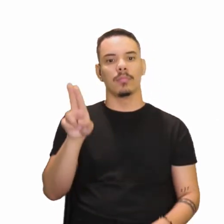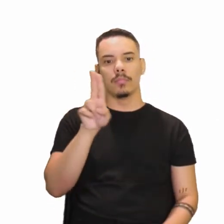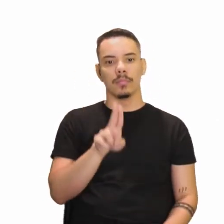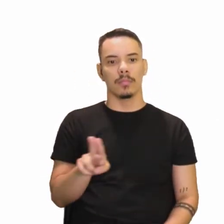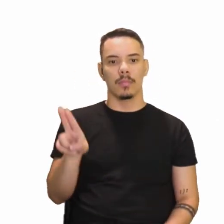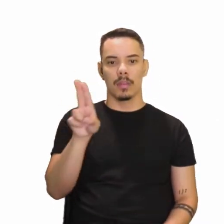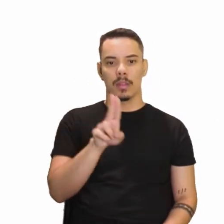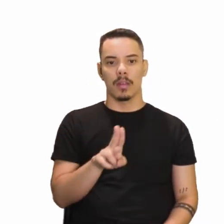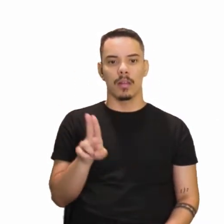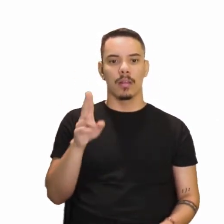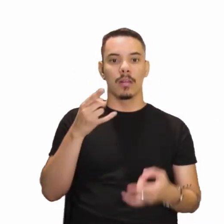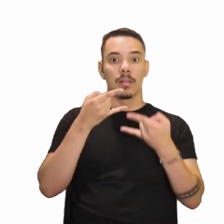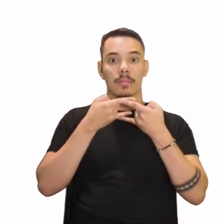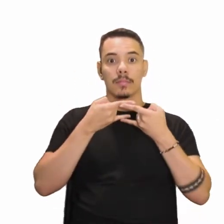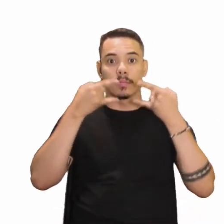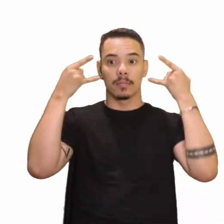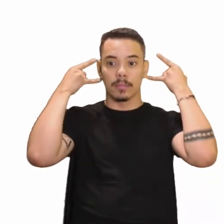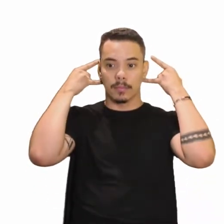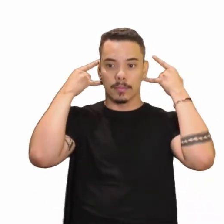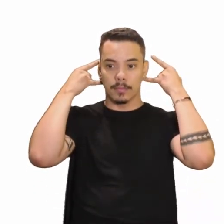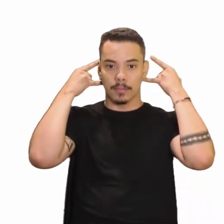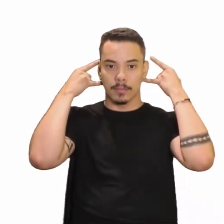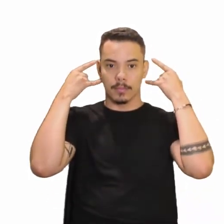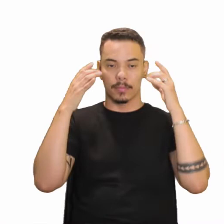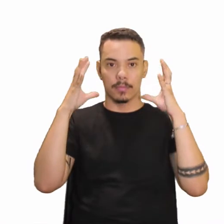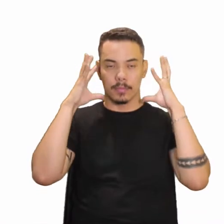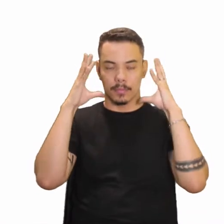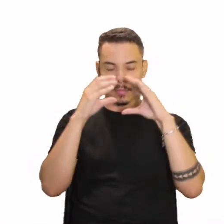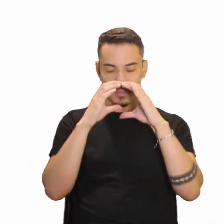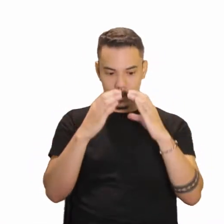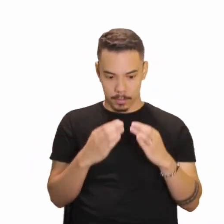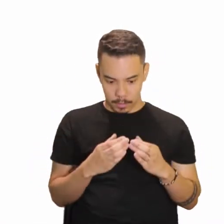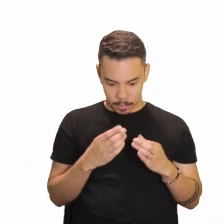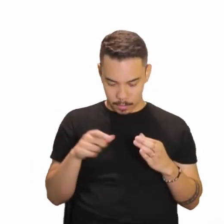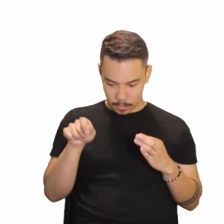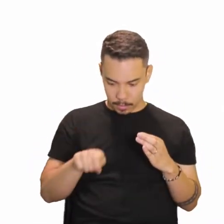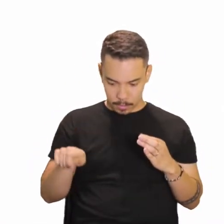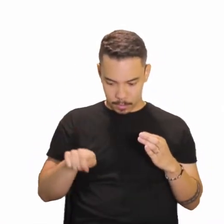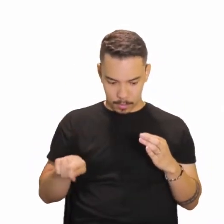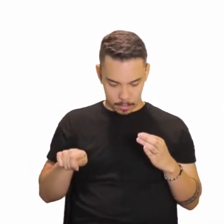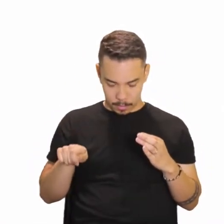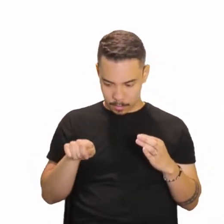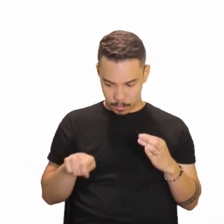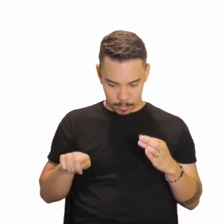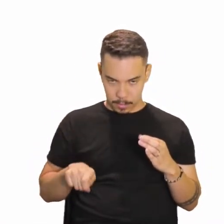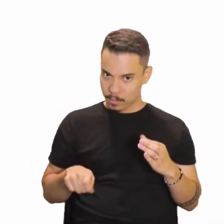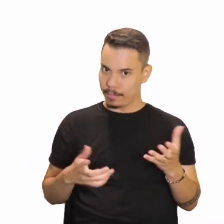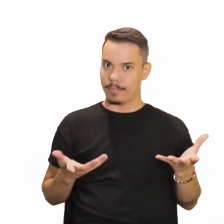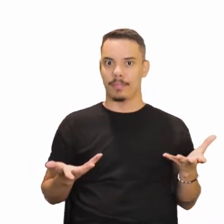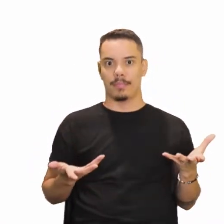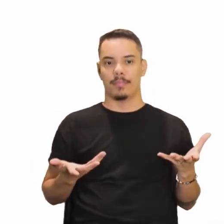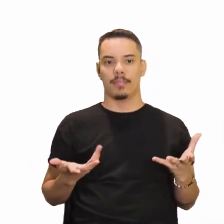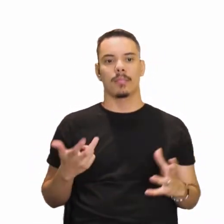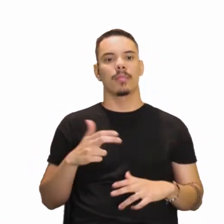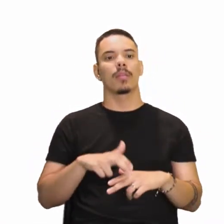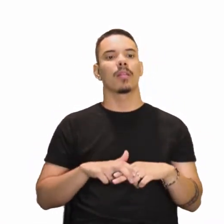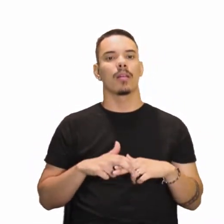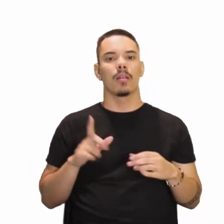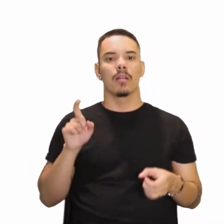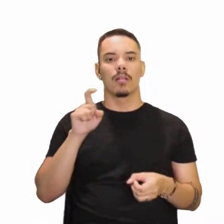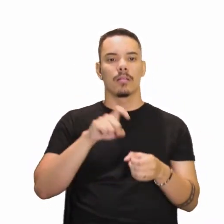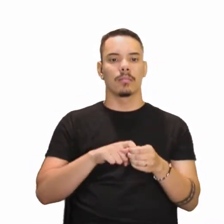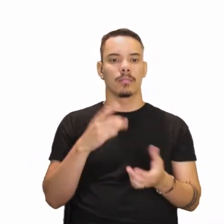ó a máscara para poder resolver então como retornou as aulas houve